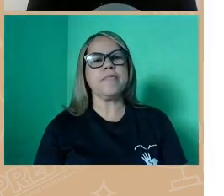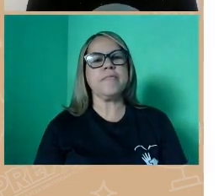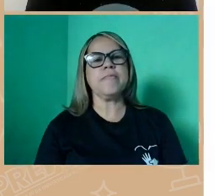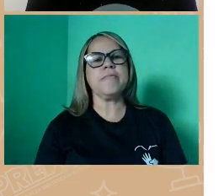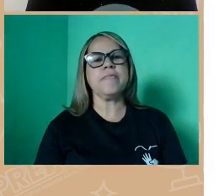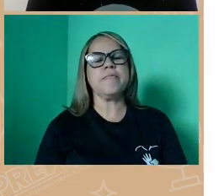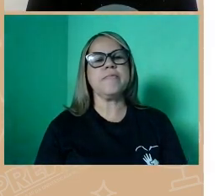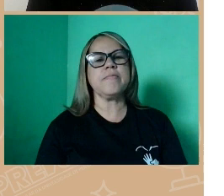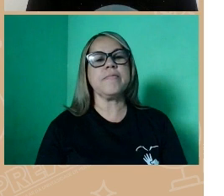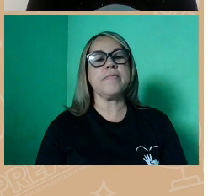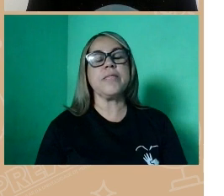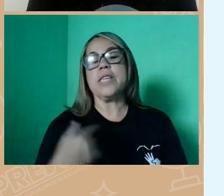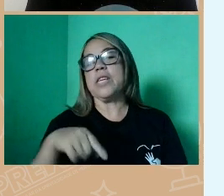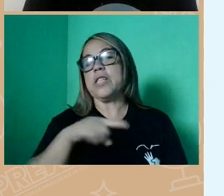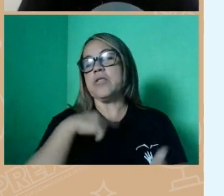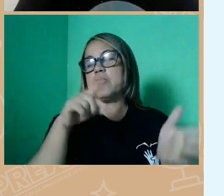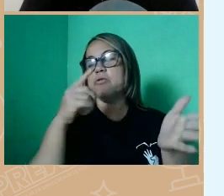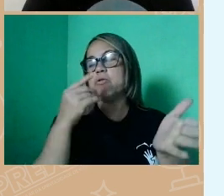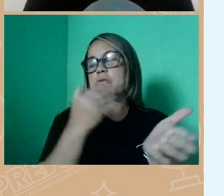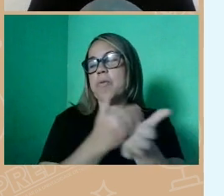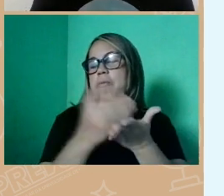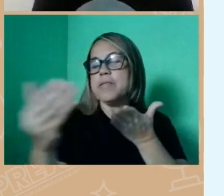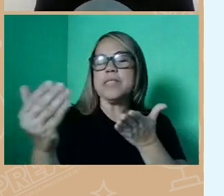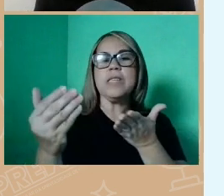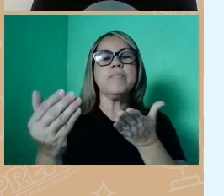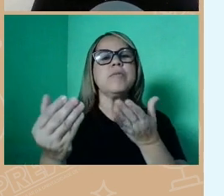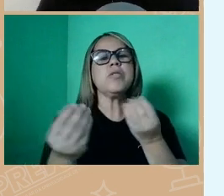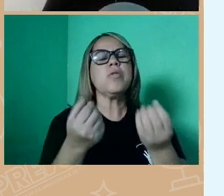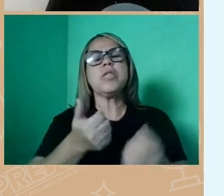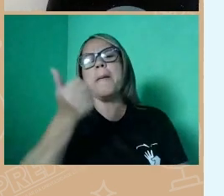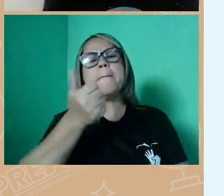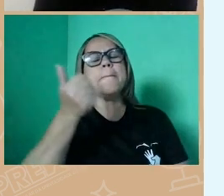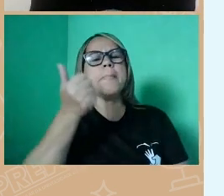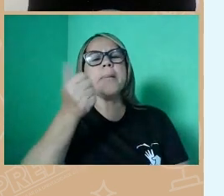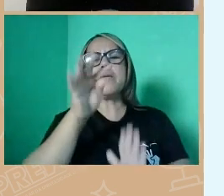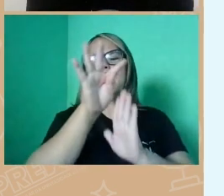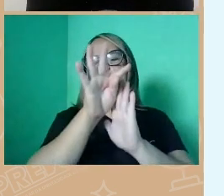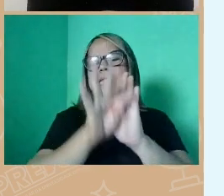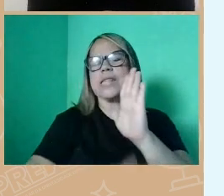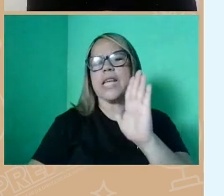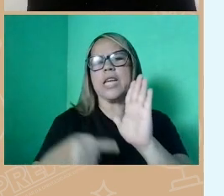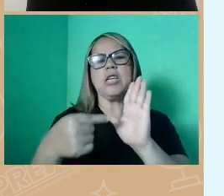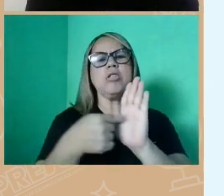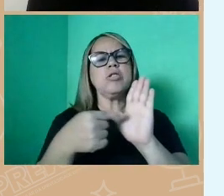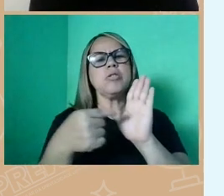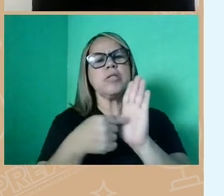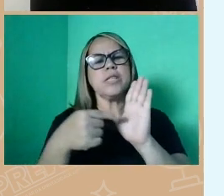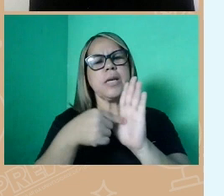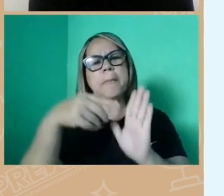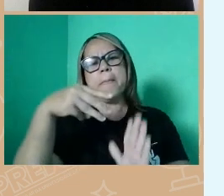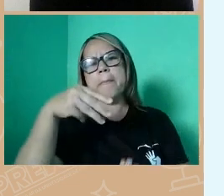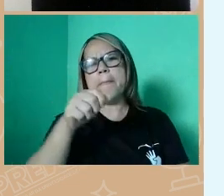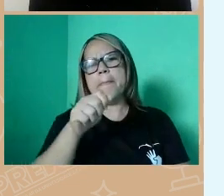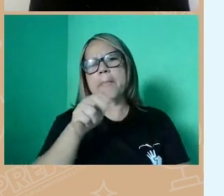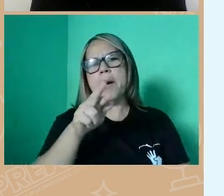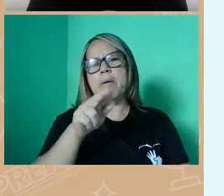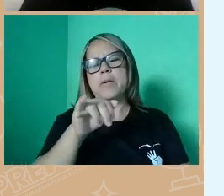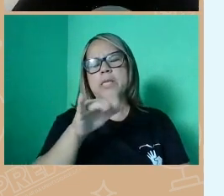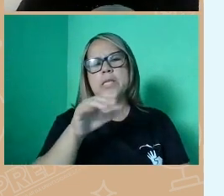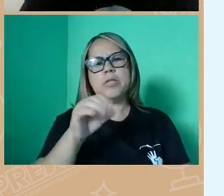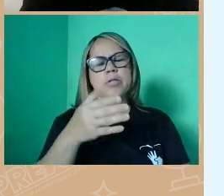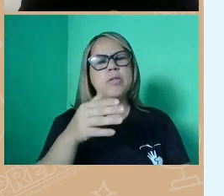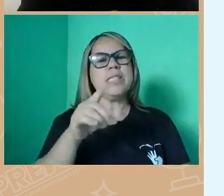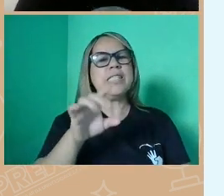E a gente começa com esse primeiro texto, que é um texto do Maurício de Souza, do Horácio,